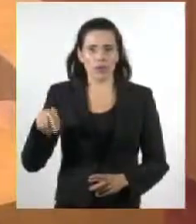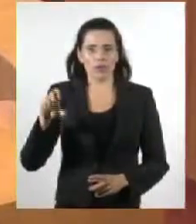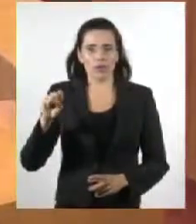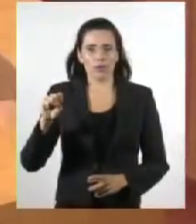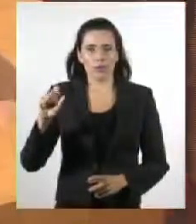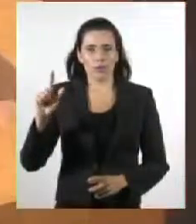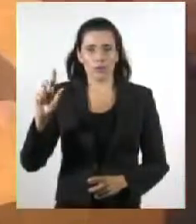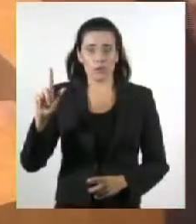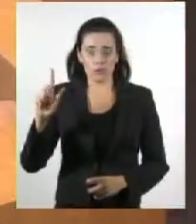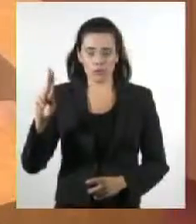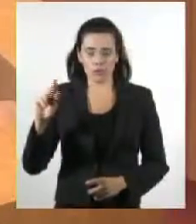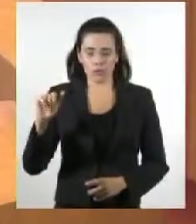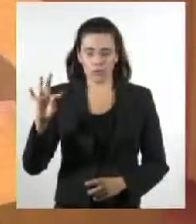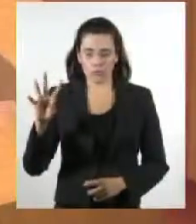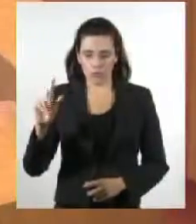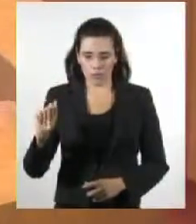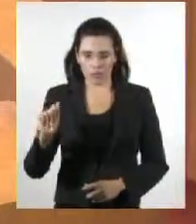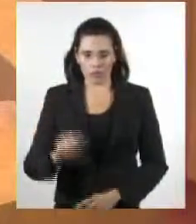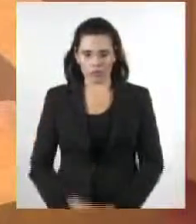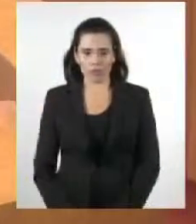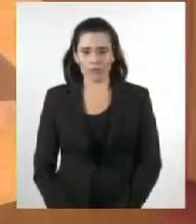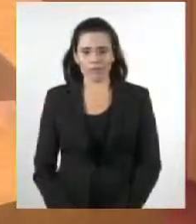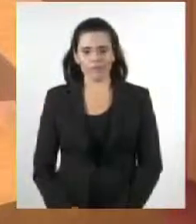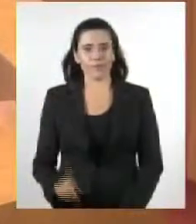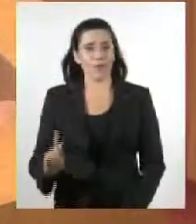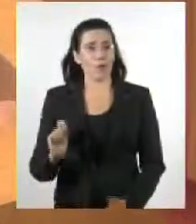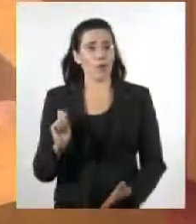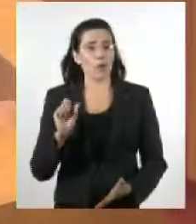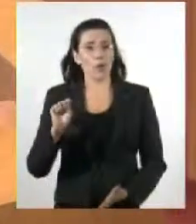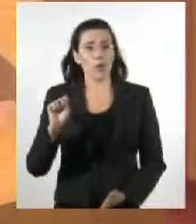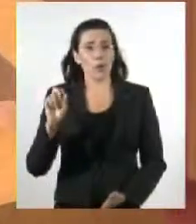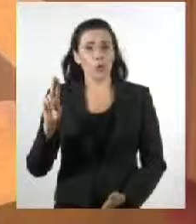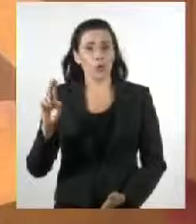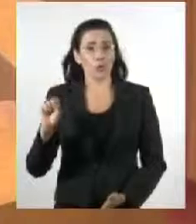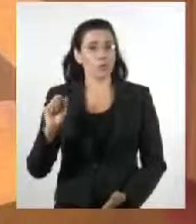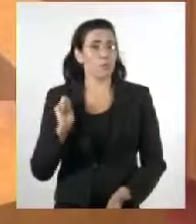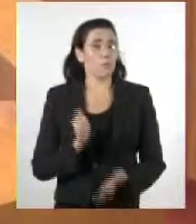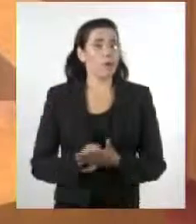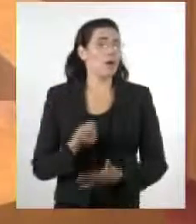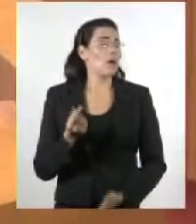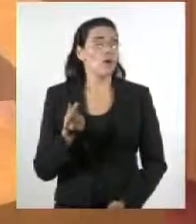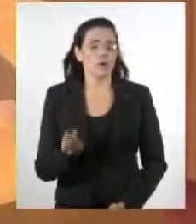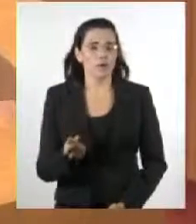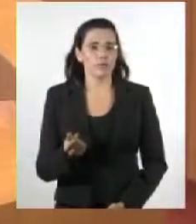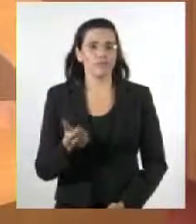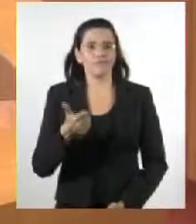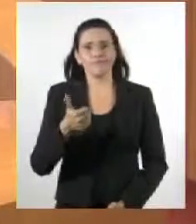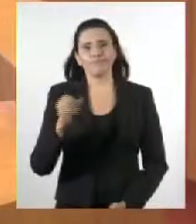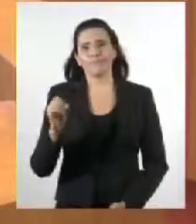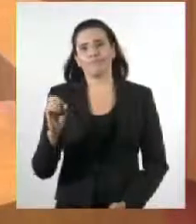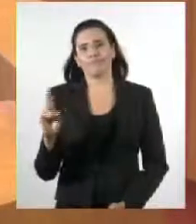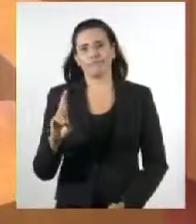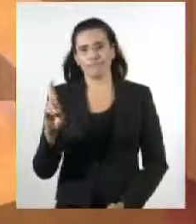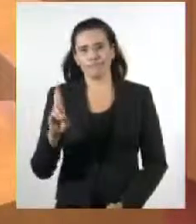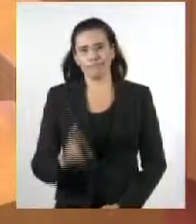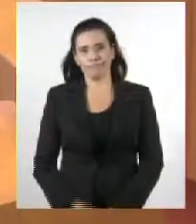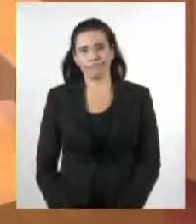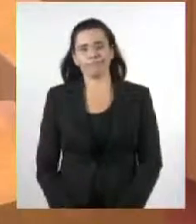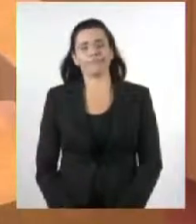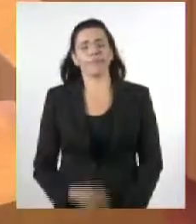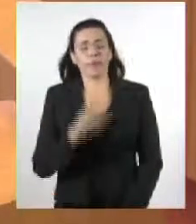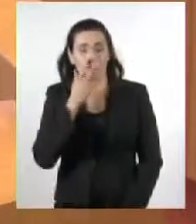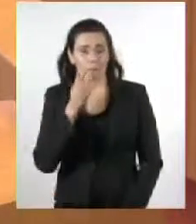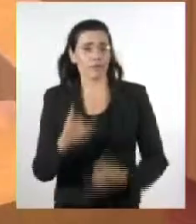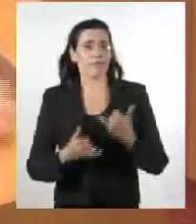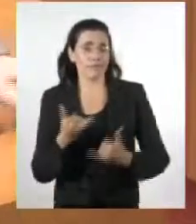SUS, R$10, senhores deputados. Parece brincadeira, mas o médico que trabalha pelo SUS, que atende